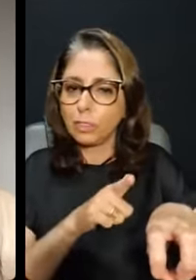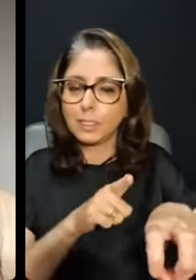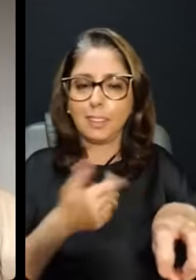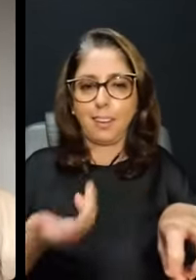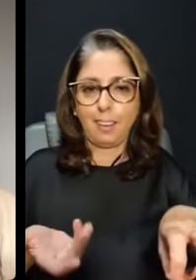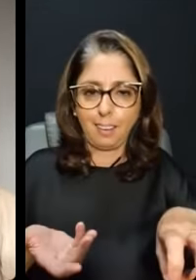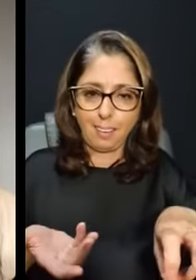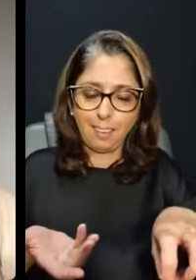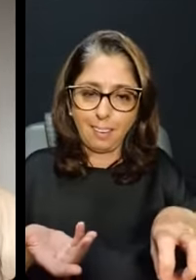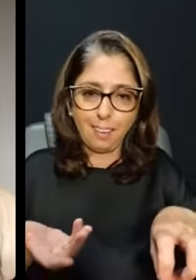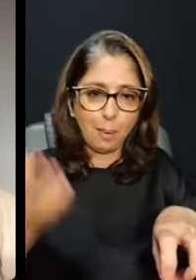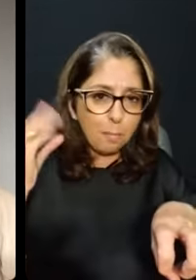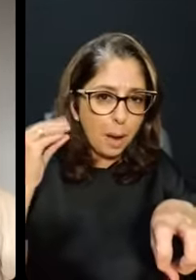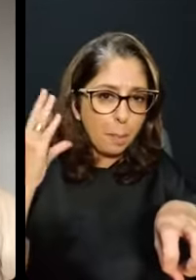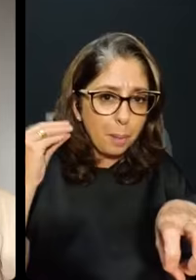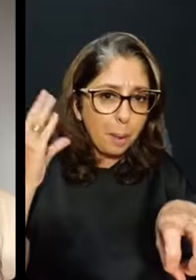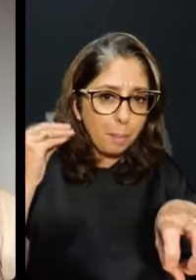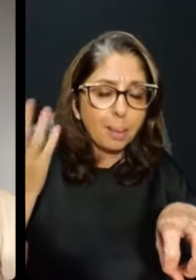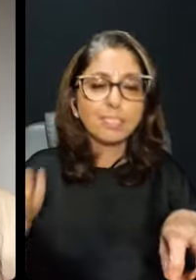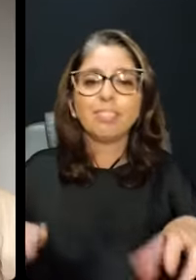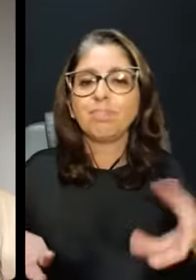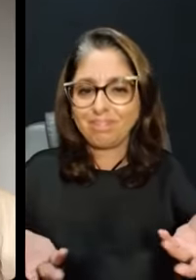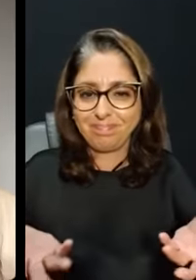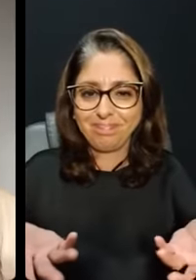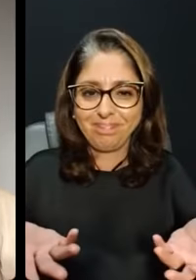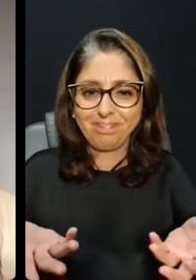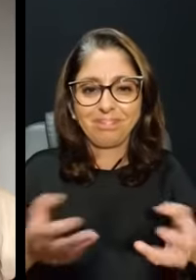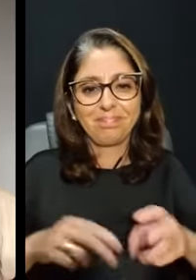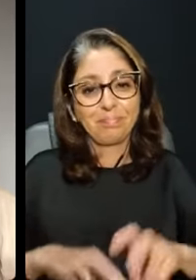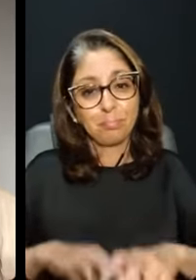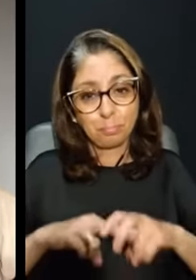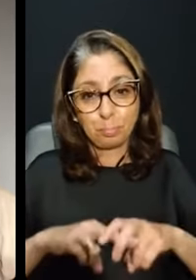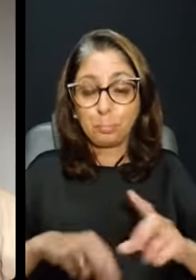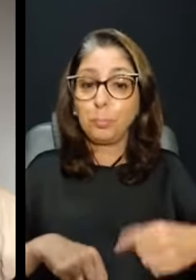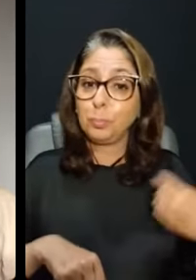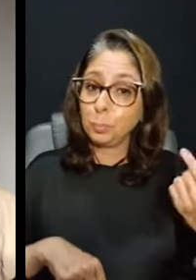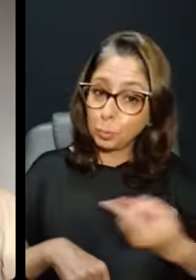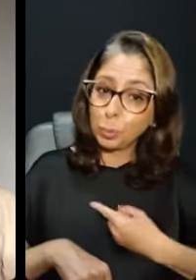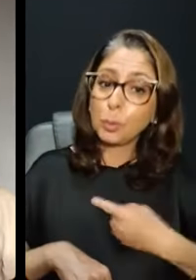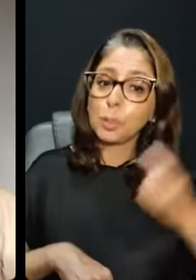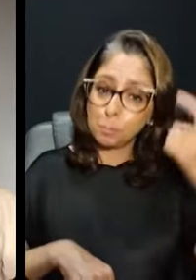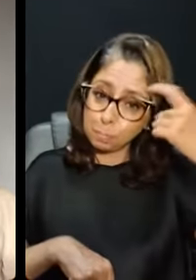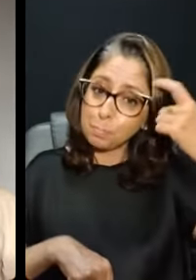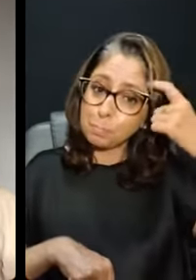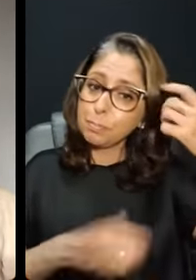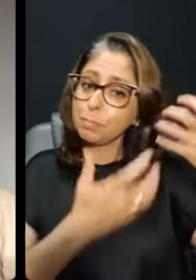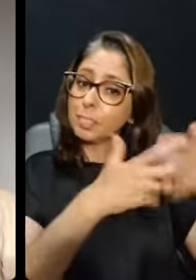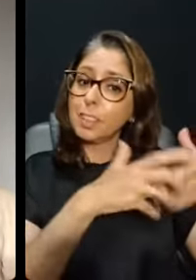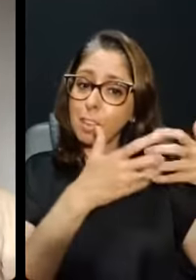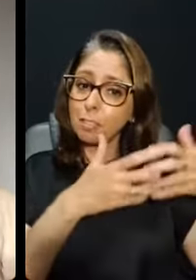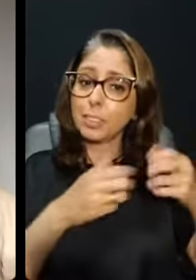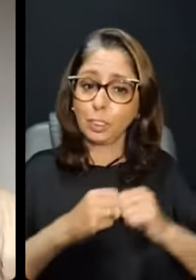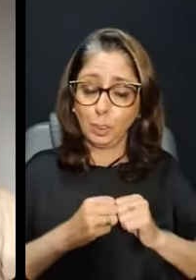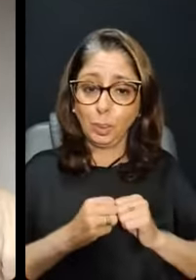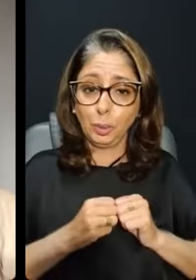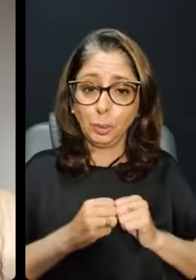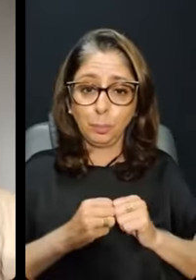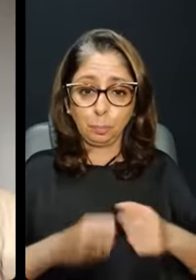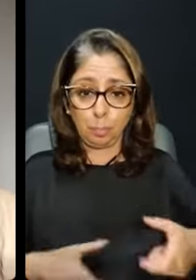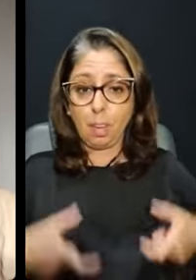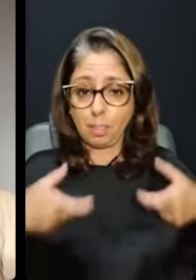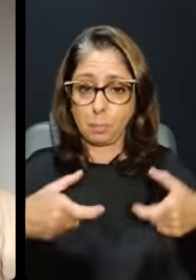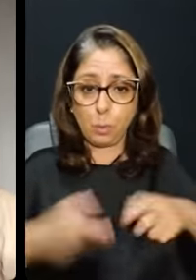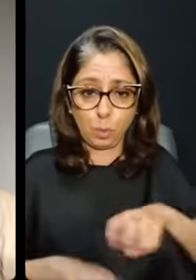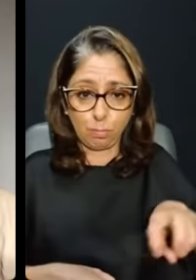a percepção, quanto trazer também para os espaços os cadeirantes e outras